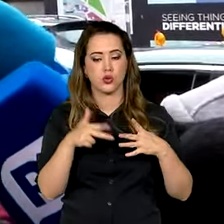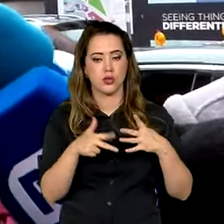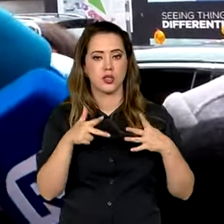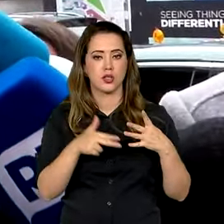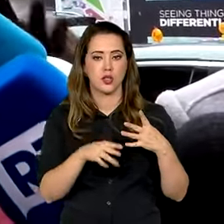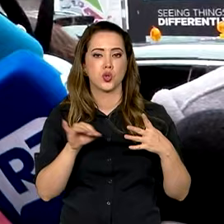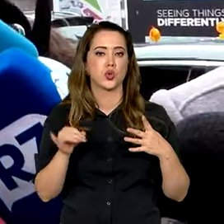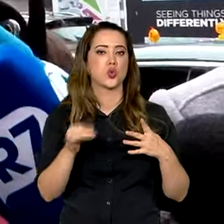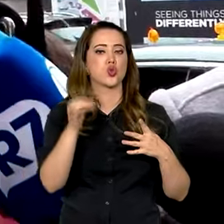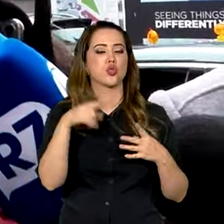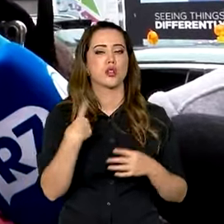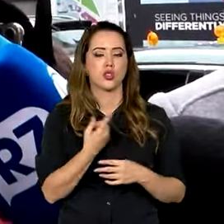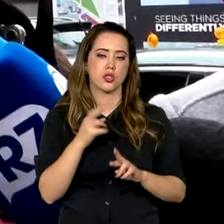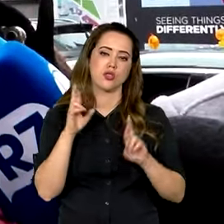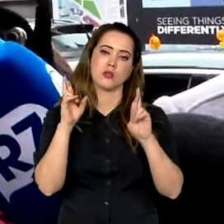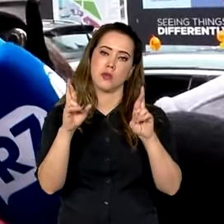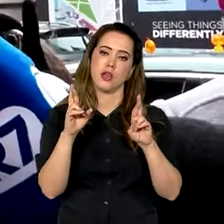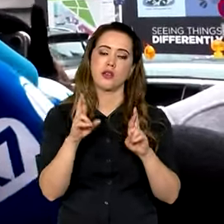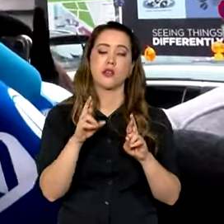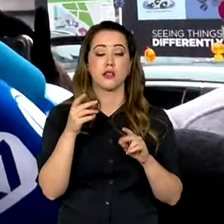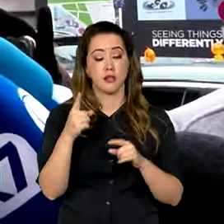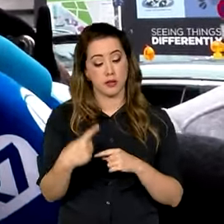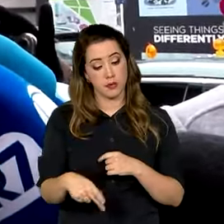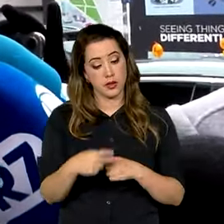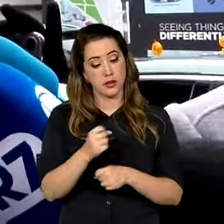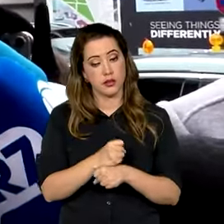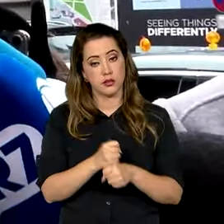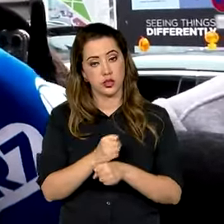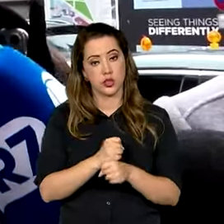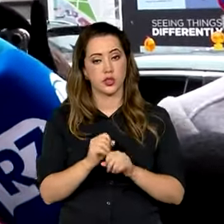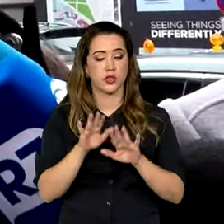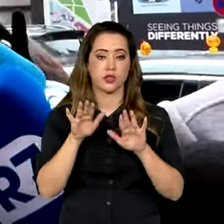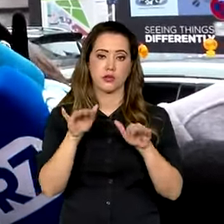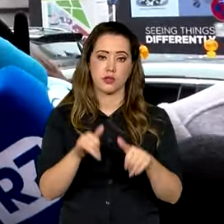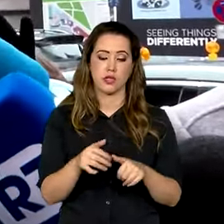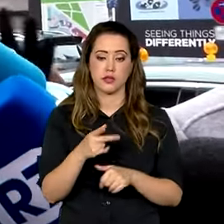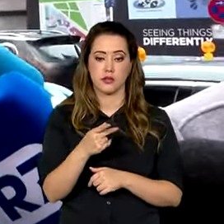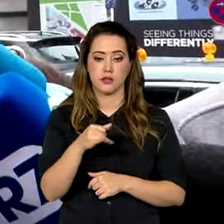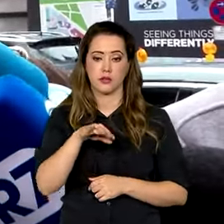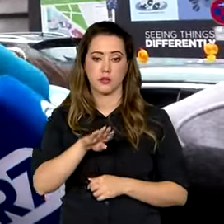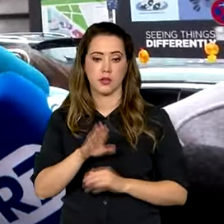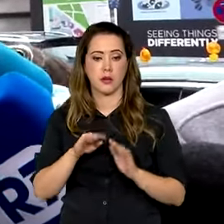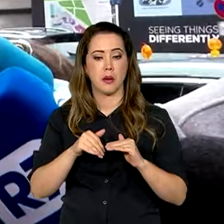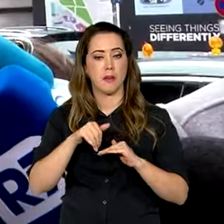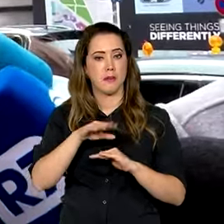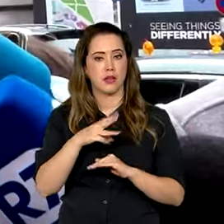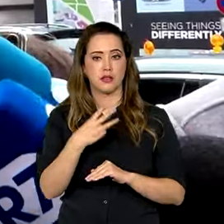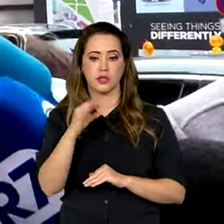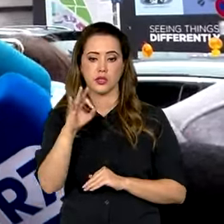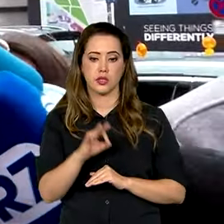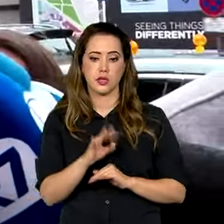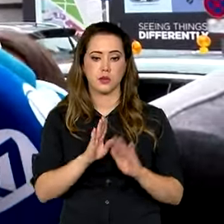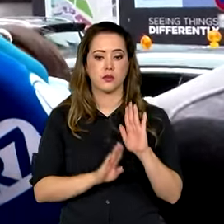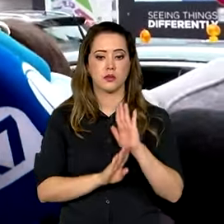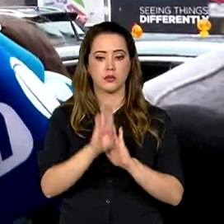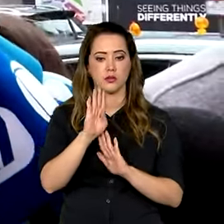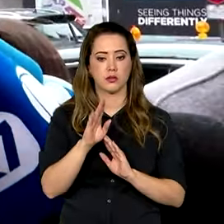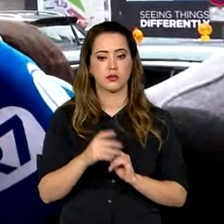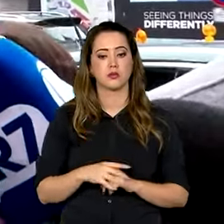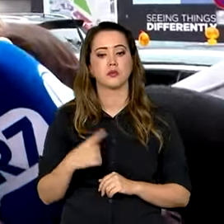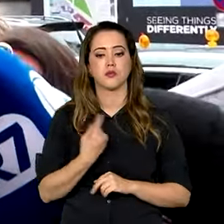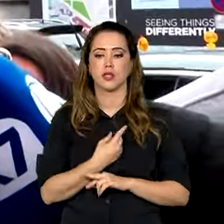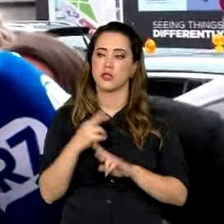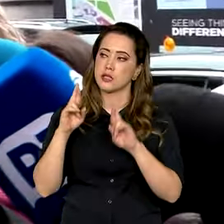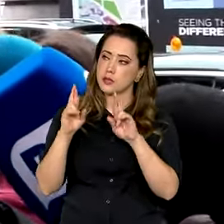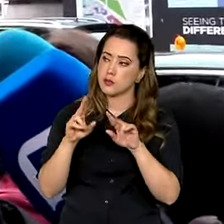juros, nós esperamos que esse ano nós fechemos o PIB em mais de 3% de crescimento e